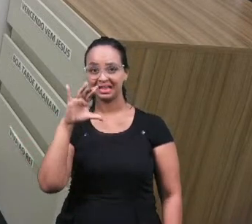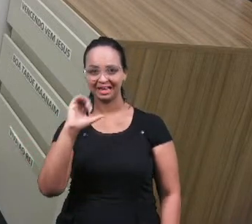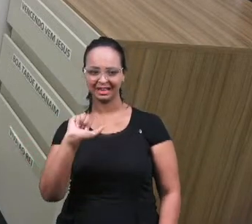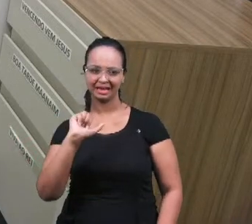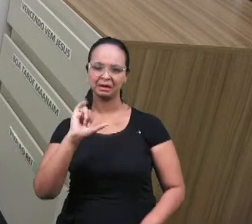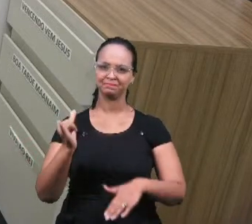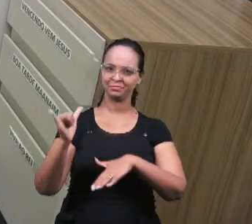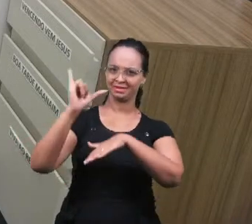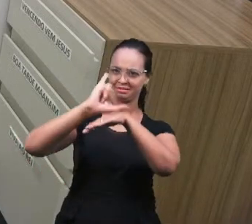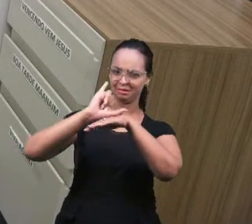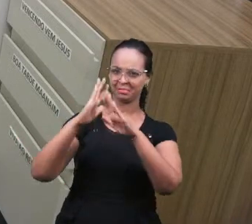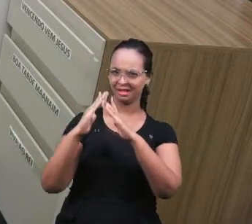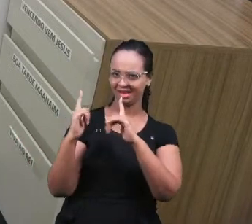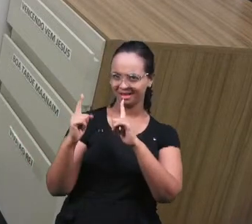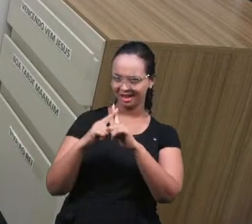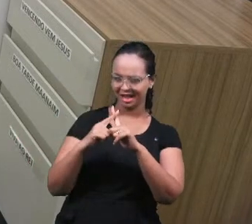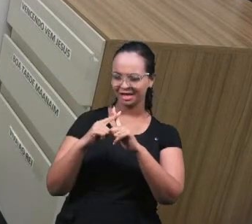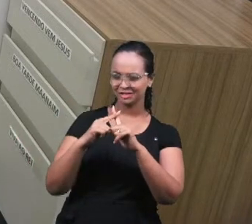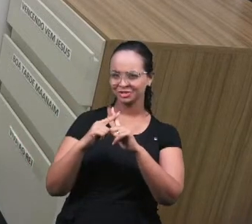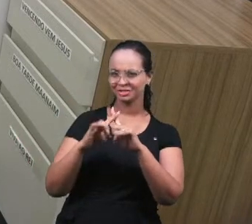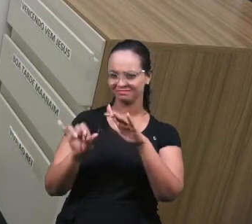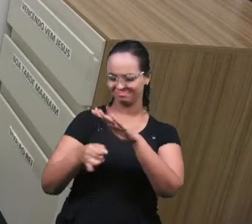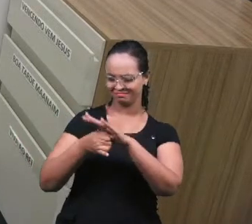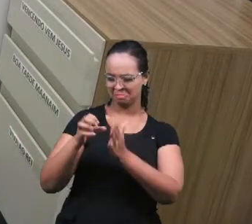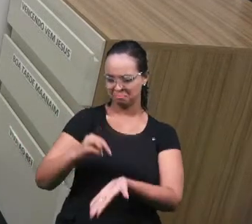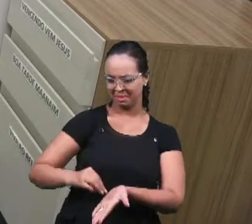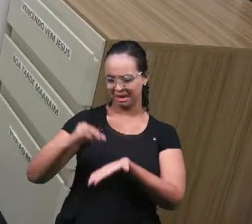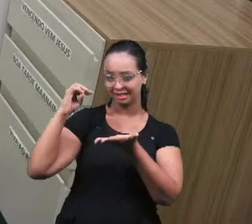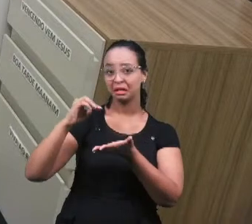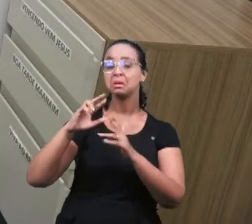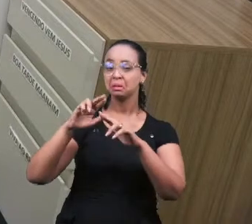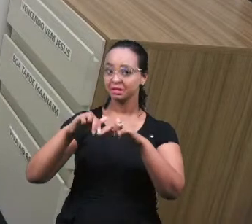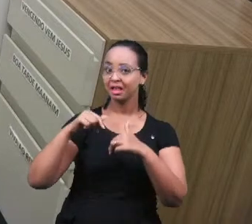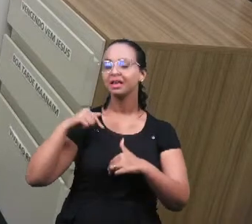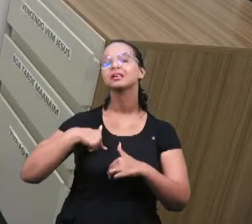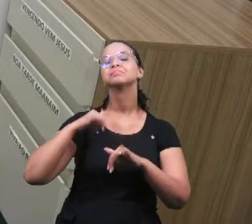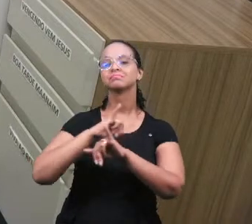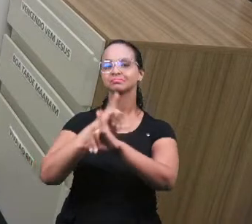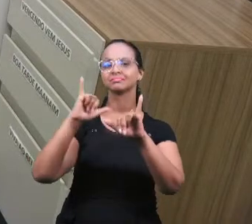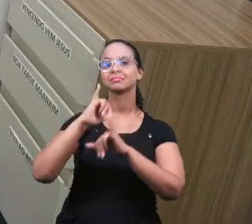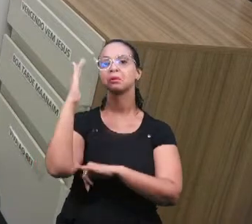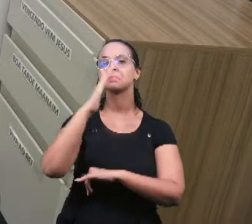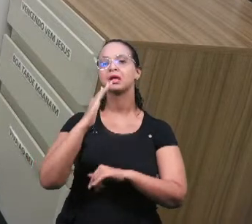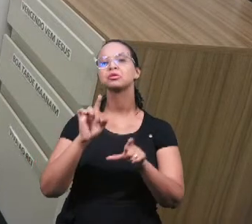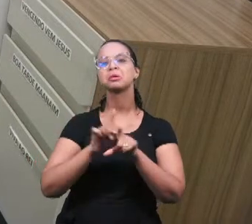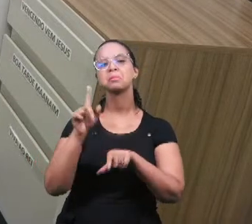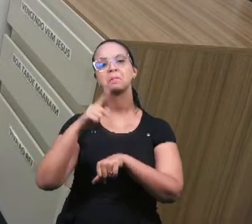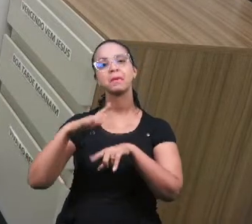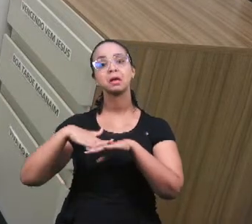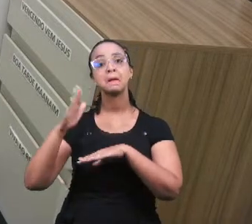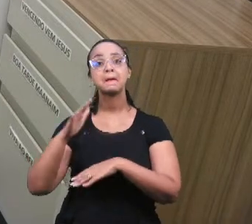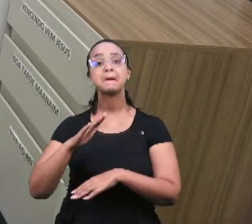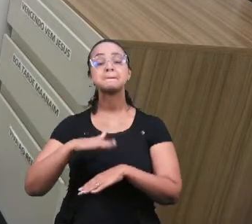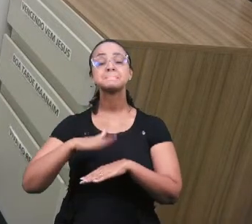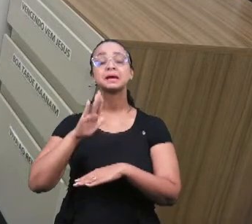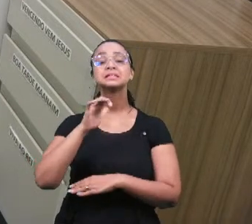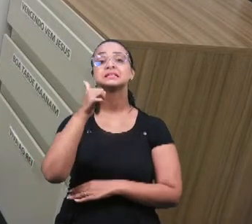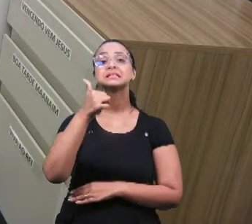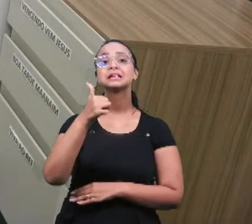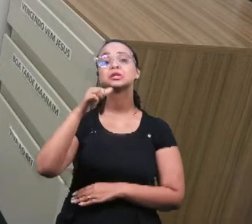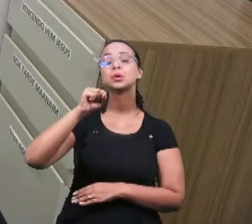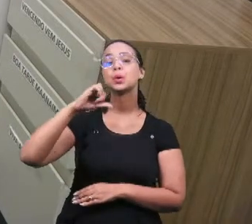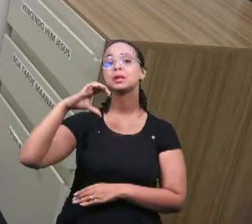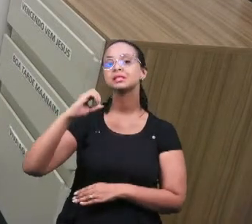central de comunicação, transmitindo para o Brasil e, é claro, para o nosso exterior. São mais de 180 países